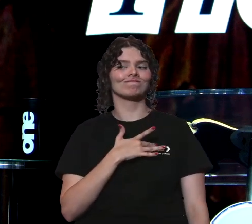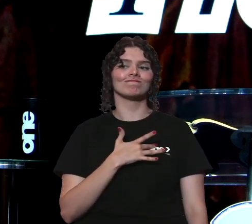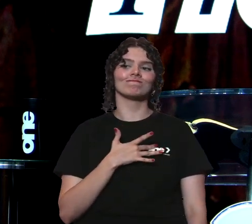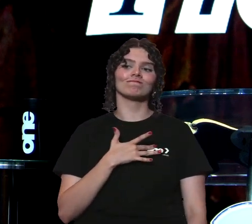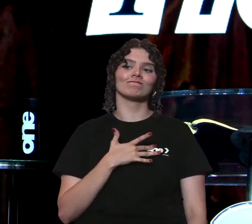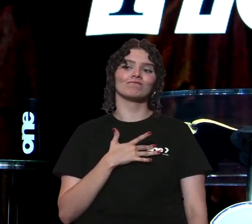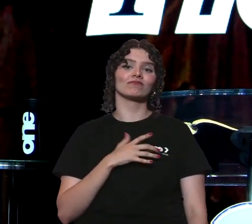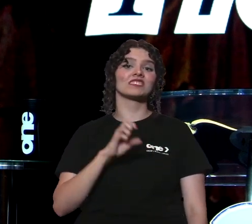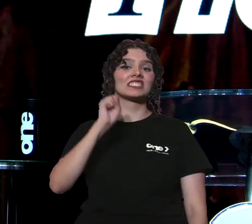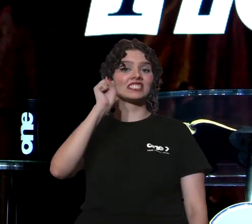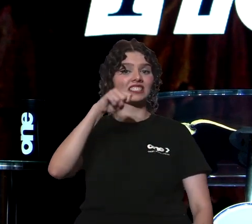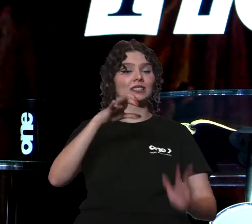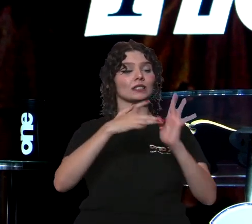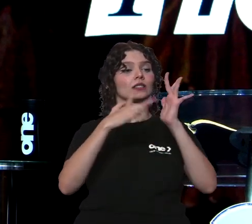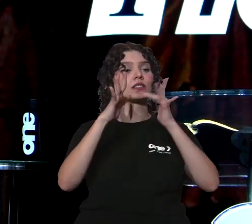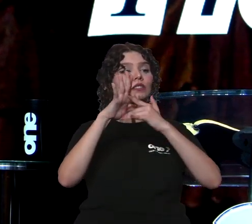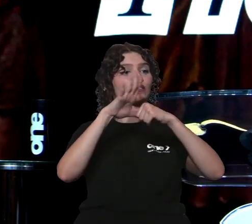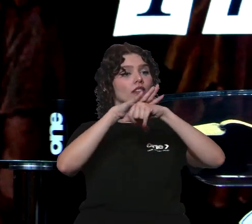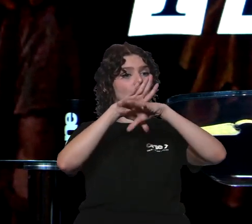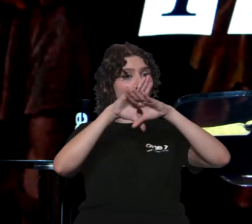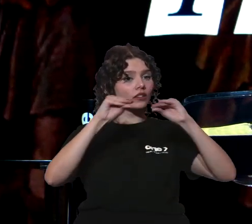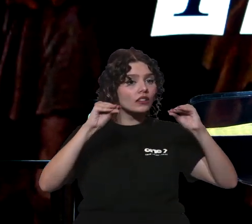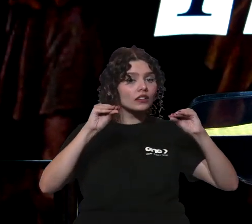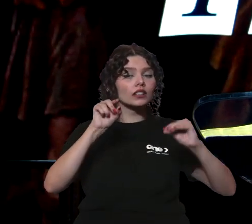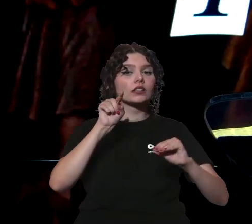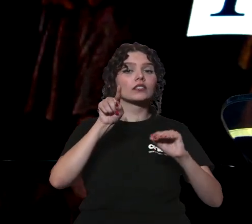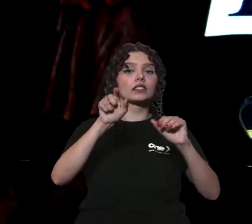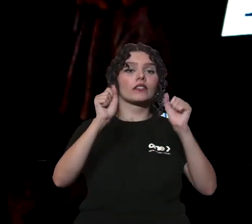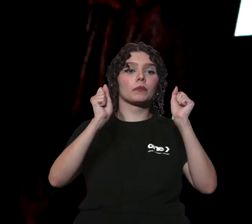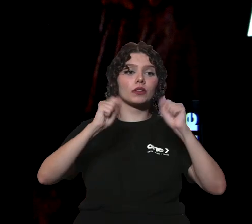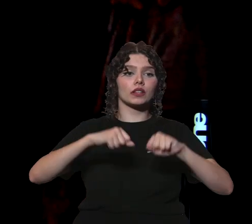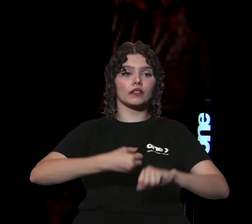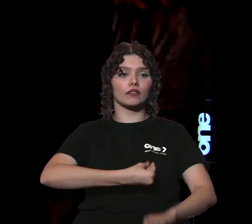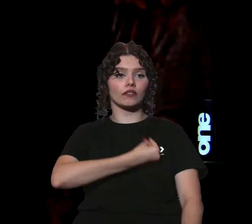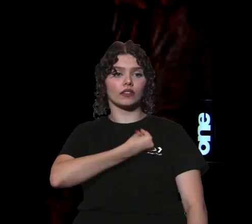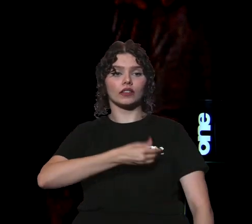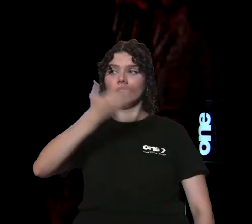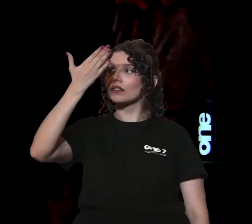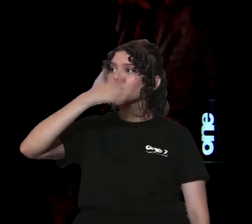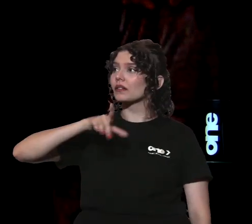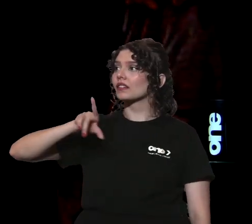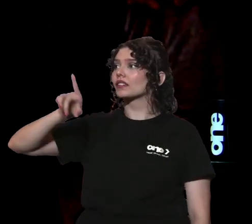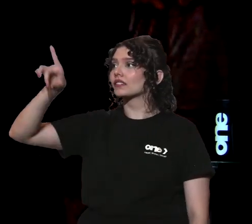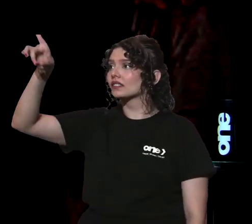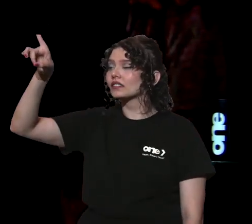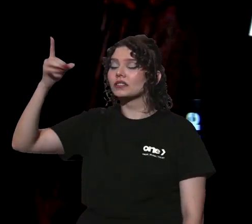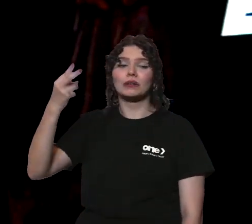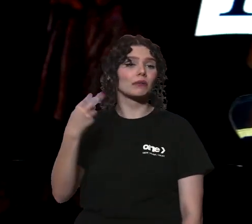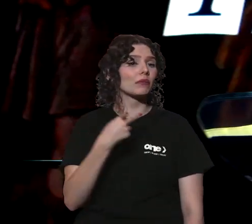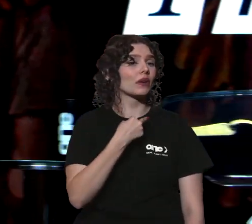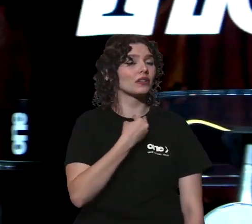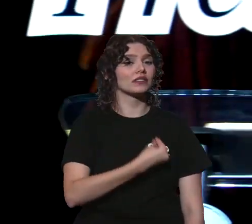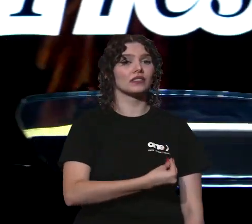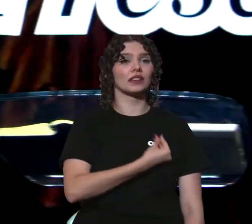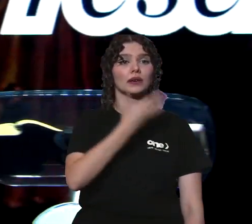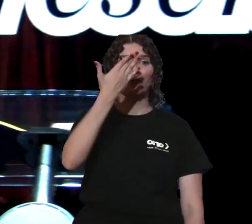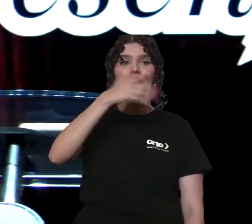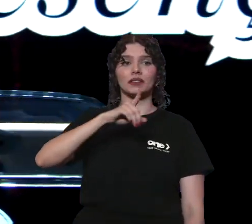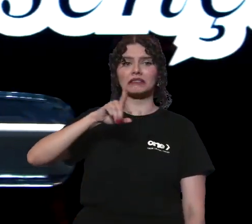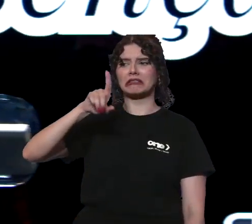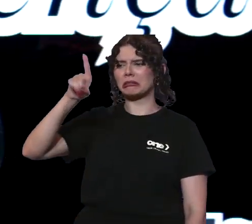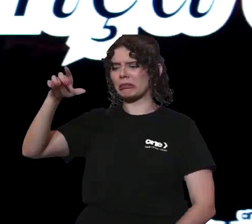Ele vai curar e você vai conseguir viver a presença de Deus que nós falamos. Não dá para viver a presença de Deus no meio